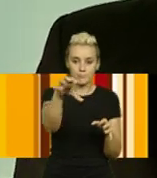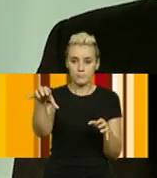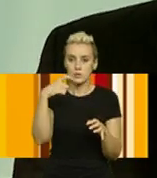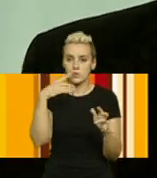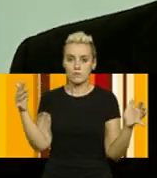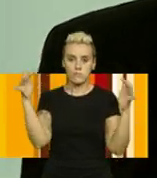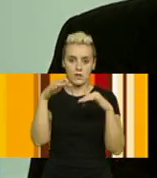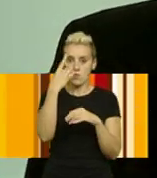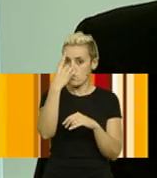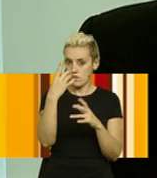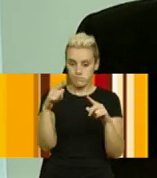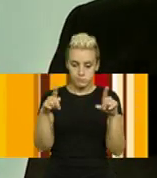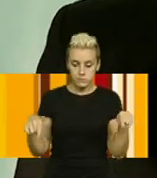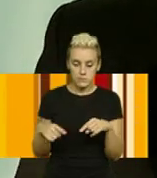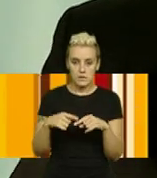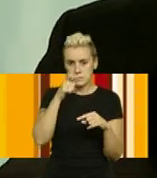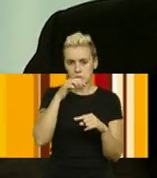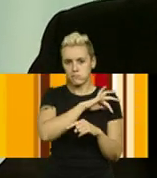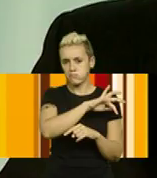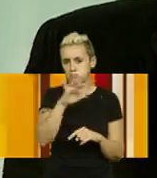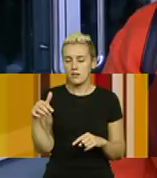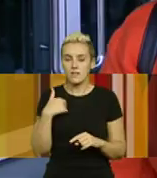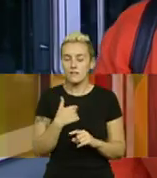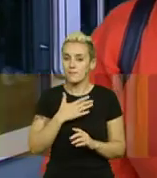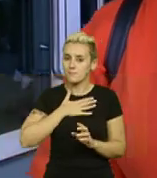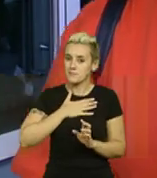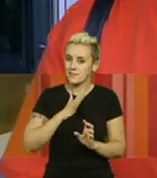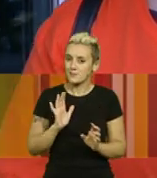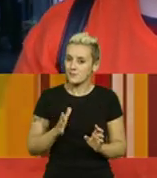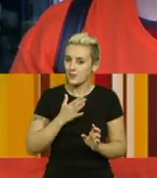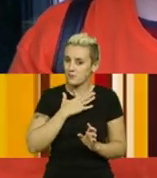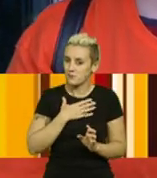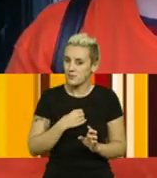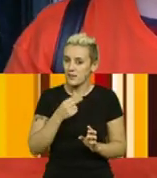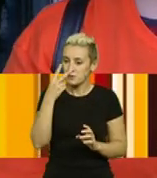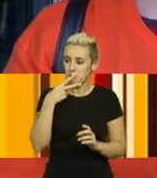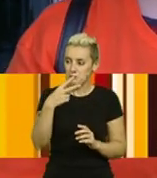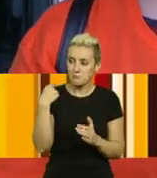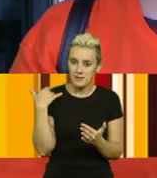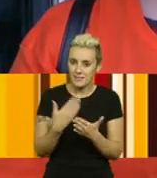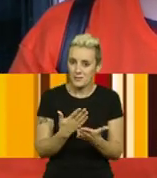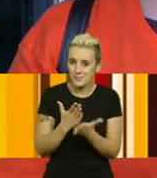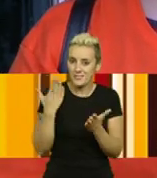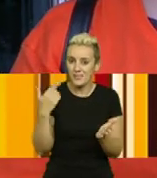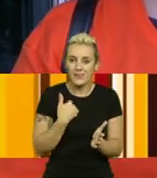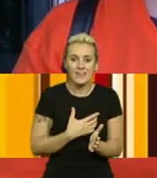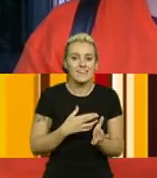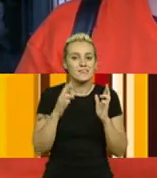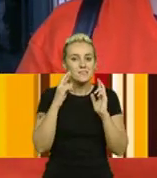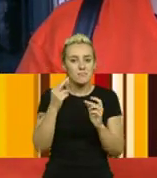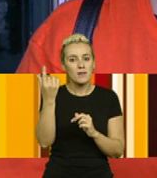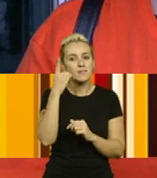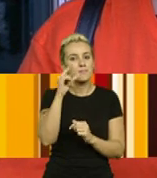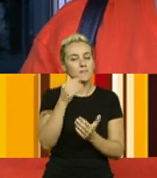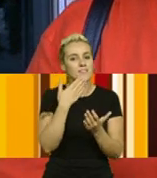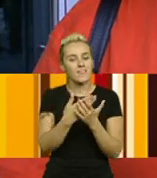escolas não são eventos com uma multidão gente já está a ver a missa foram duas finais que têm de perceber